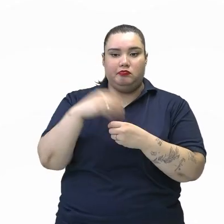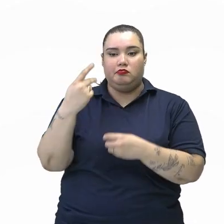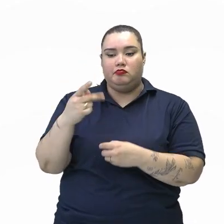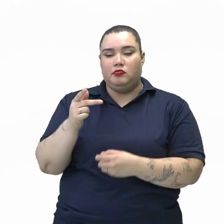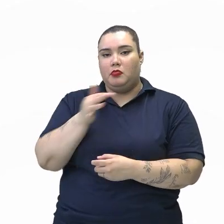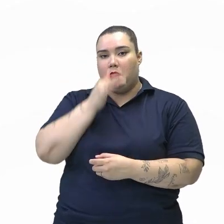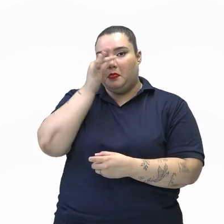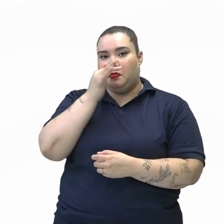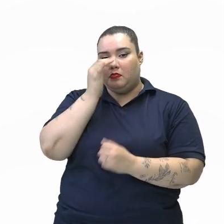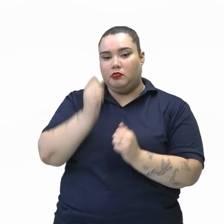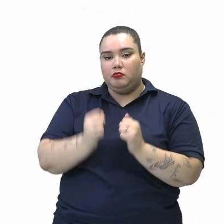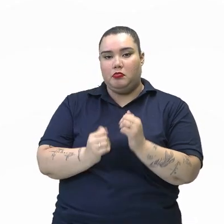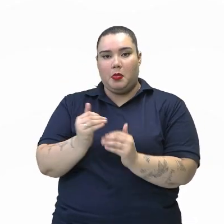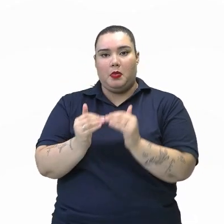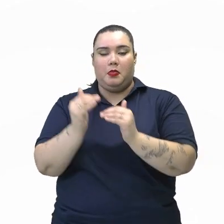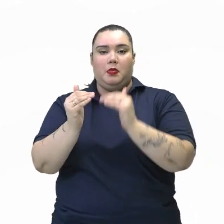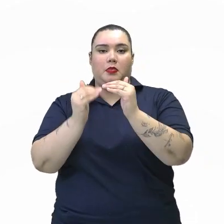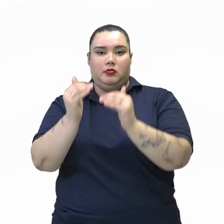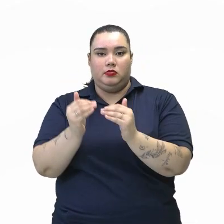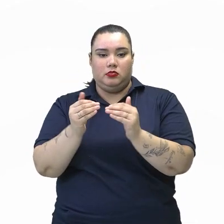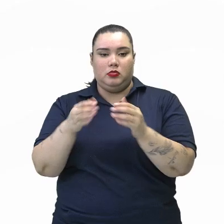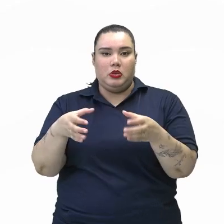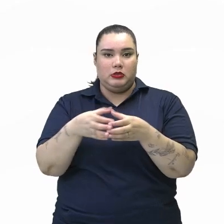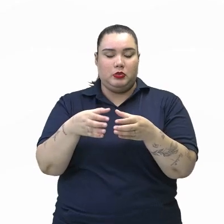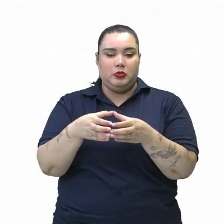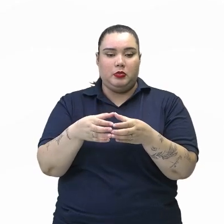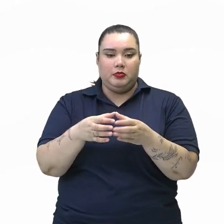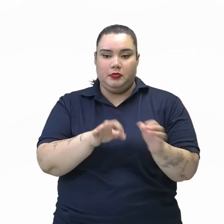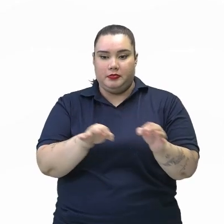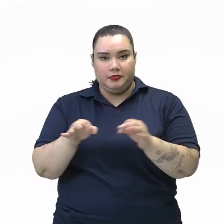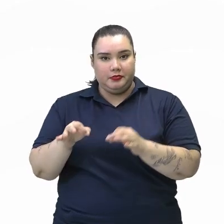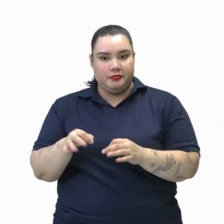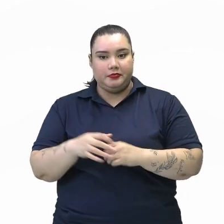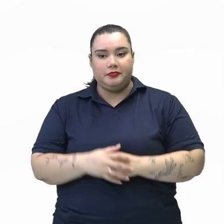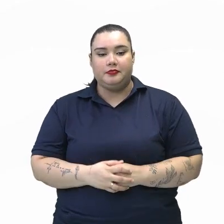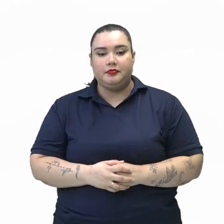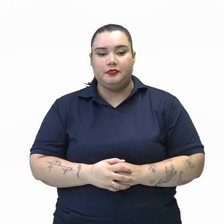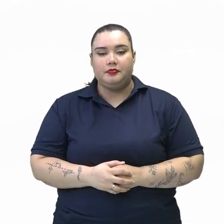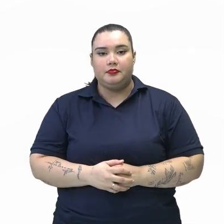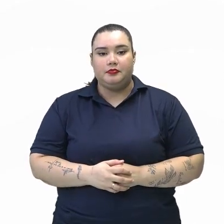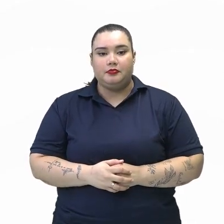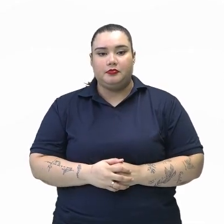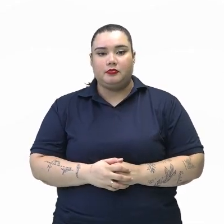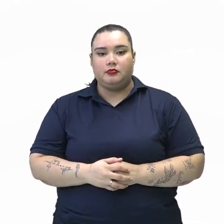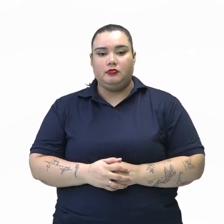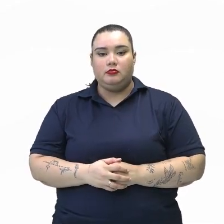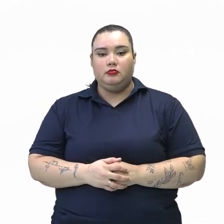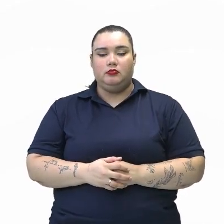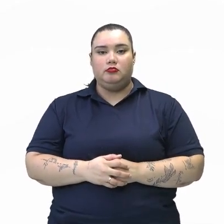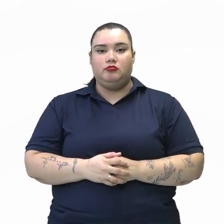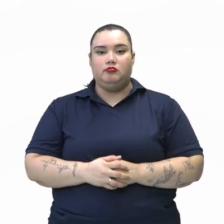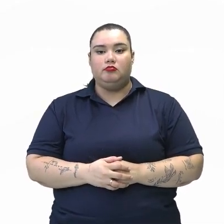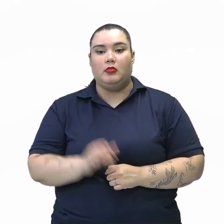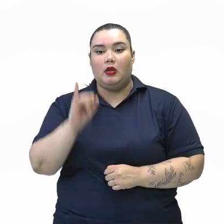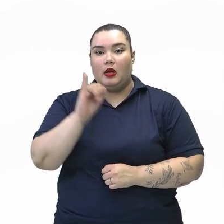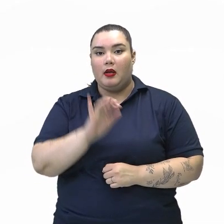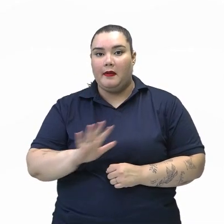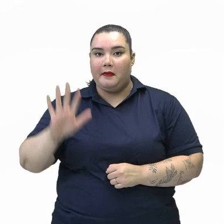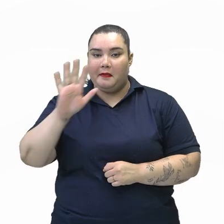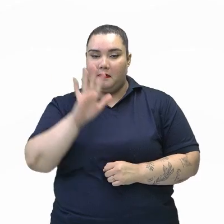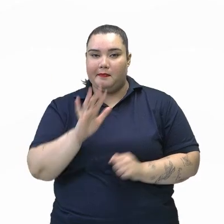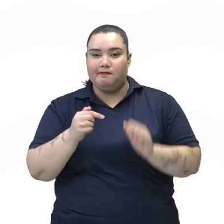evolução desses indivíduos no reino das plantas. Aí, em close para vocês, nós temos a